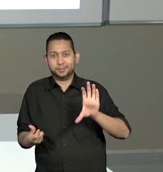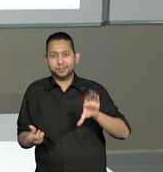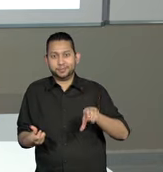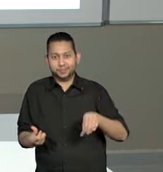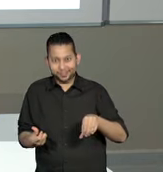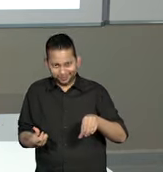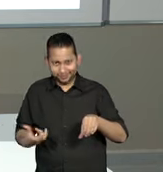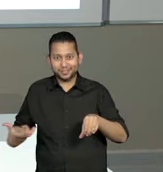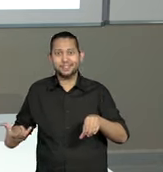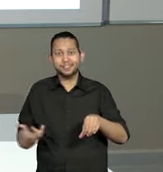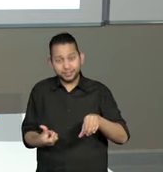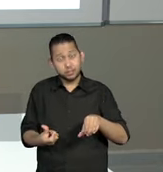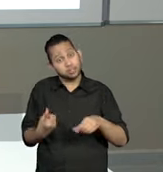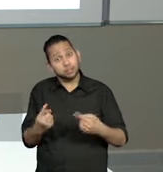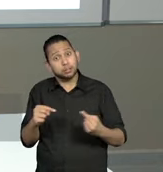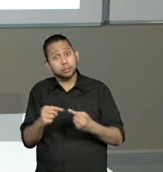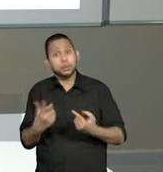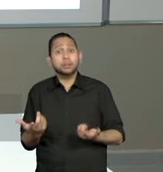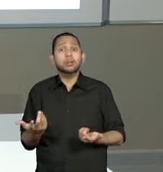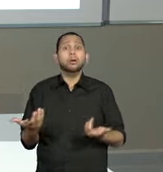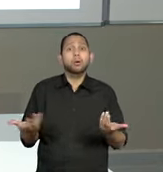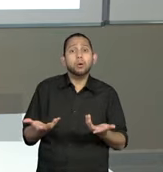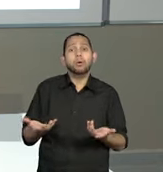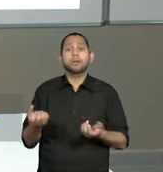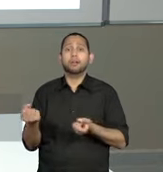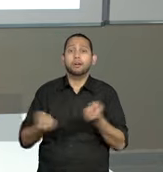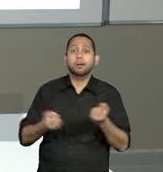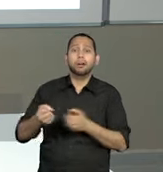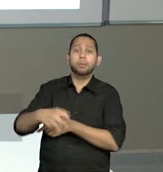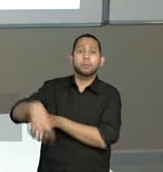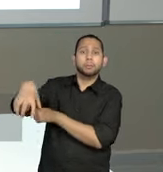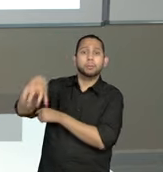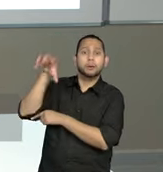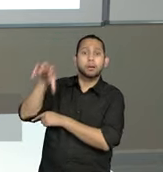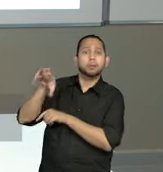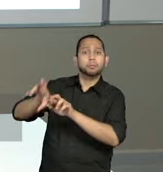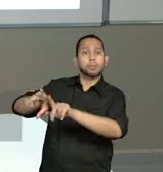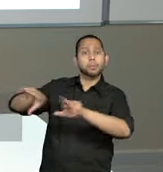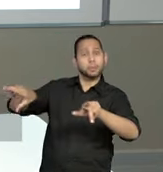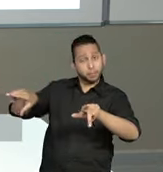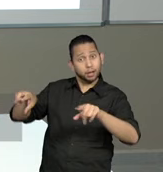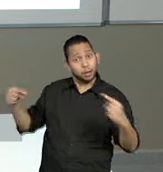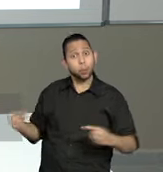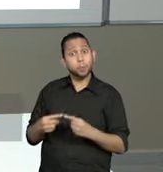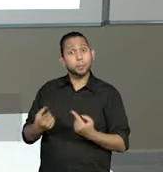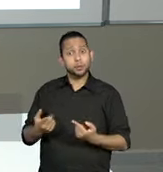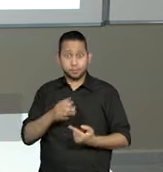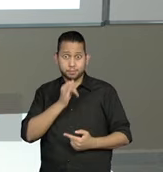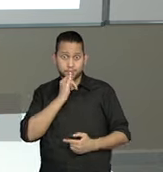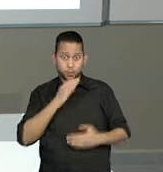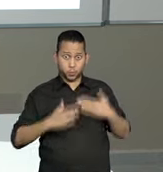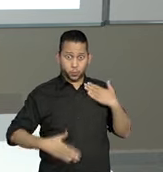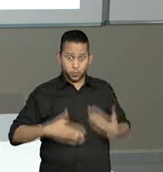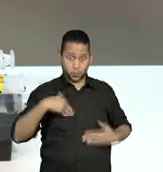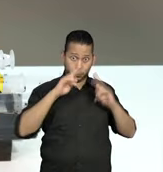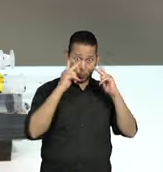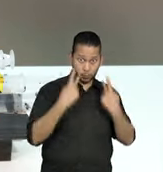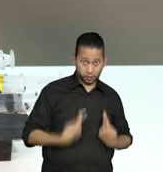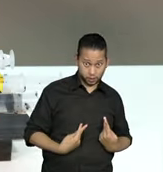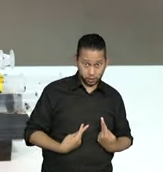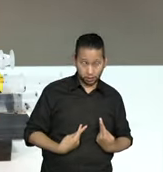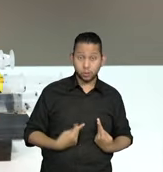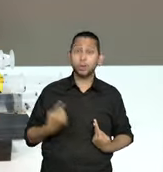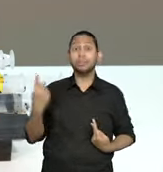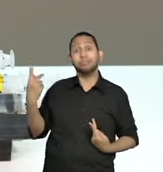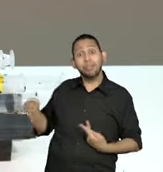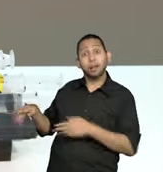com estruturas físicas que reproduz alguns movimentos, que possibilita alguns movimentos. Agora